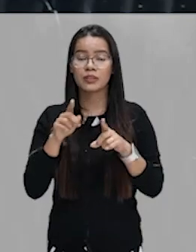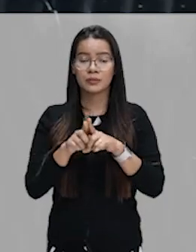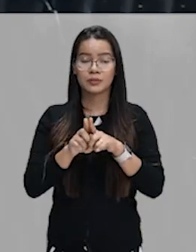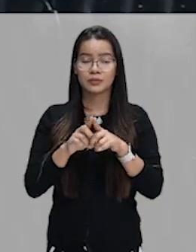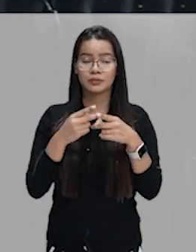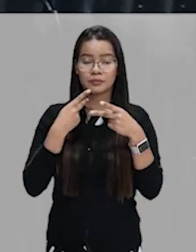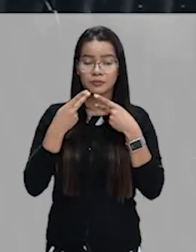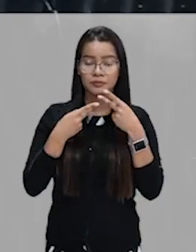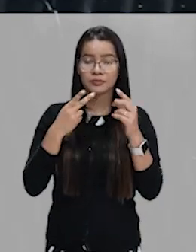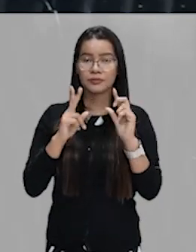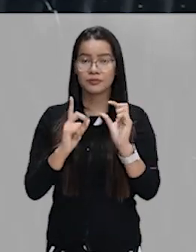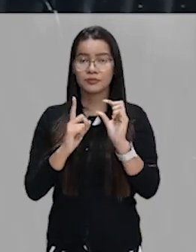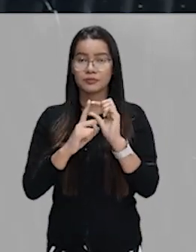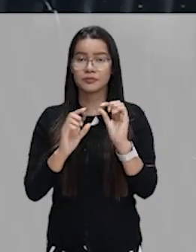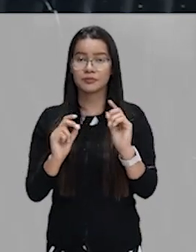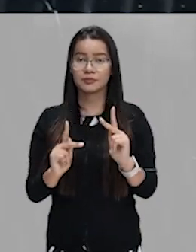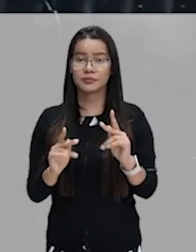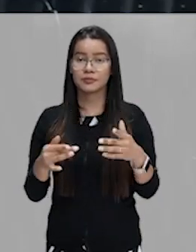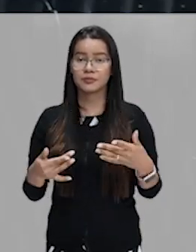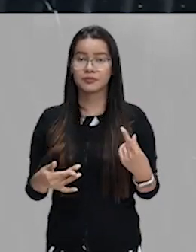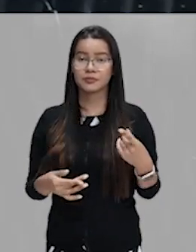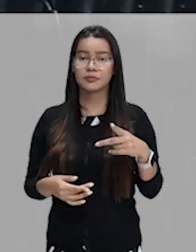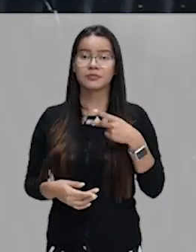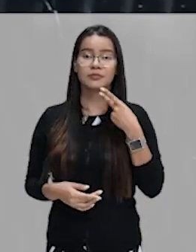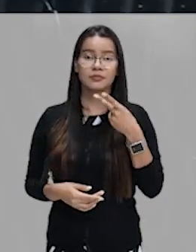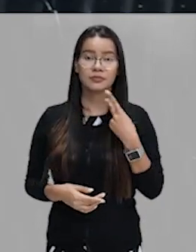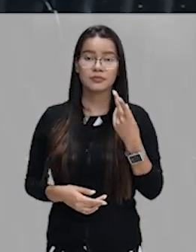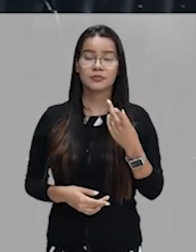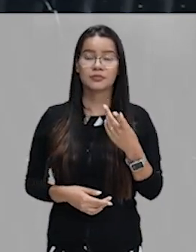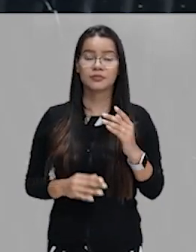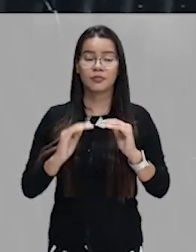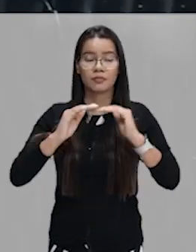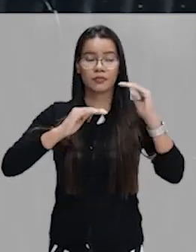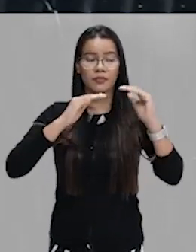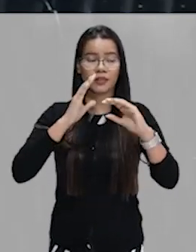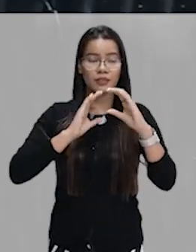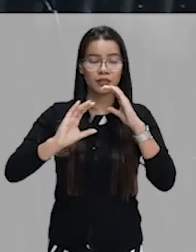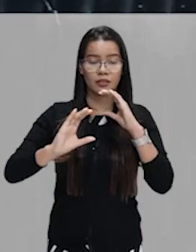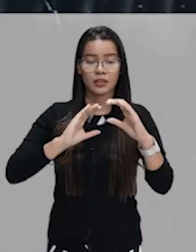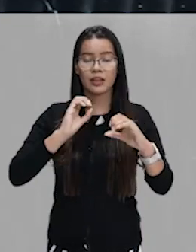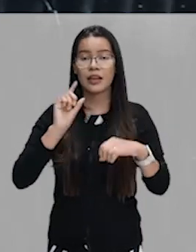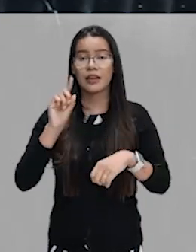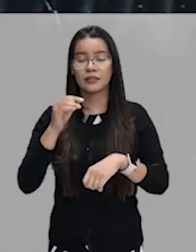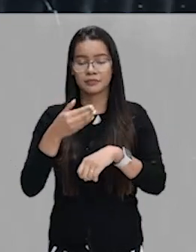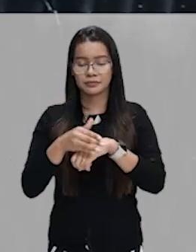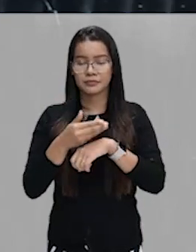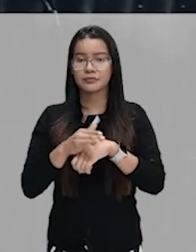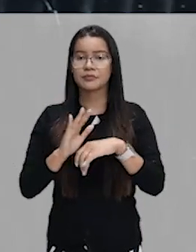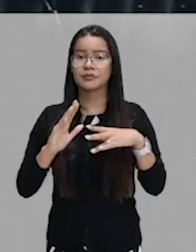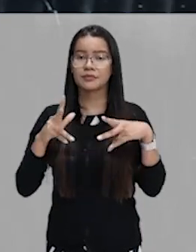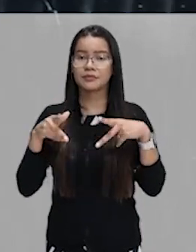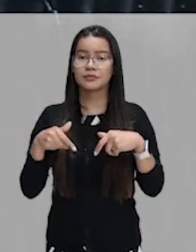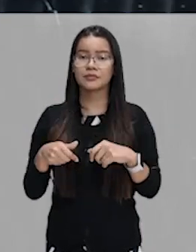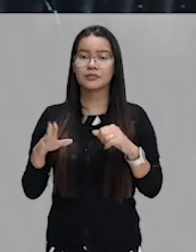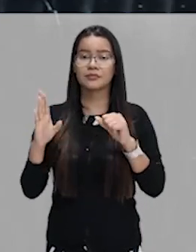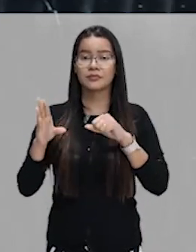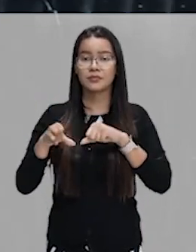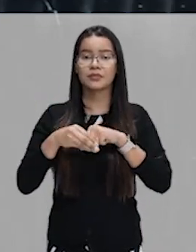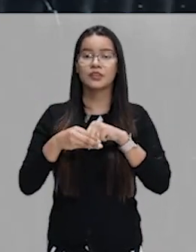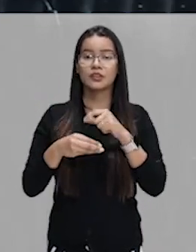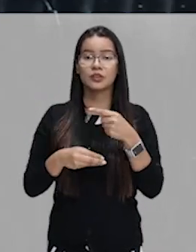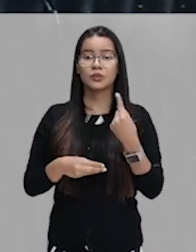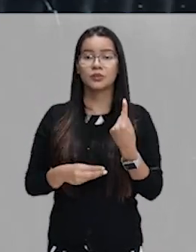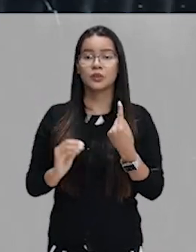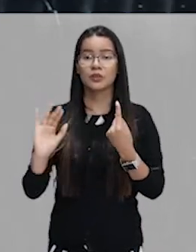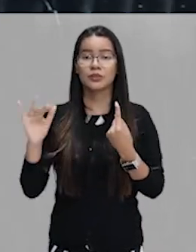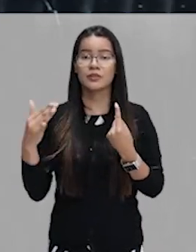pronúncia, ou a fala, certo? E aí, quando nós falamos do processo de comunicação, é a aplicação de todos esses conhecimentos numa